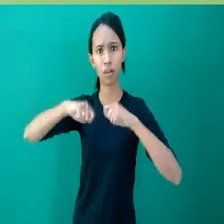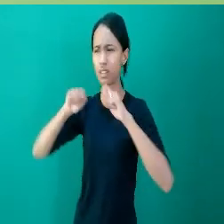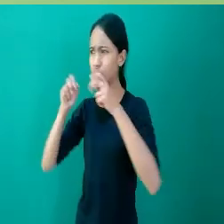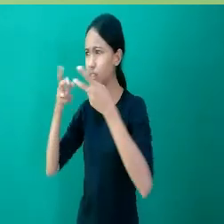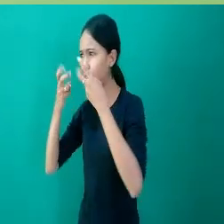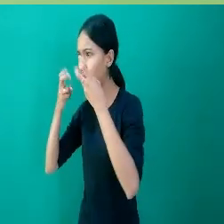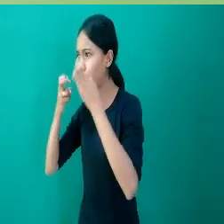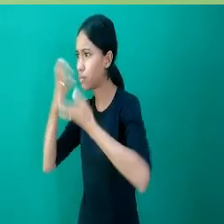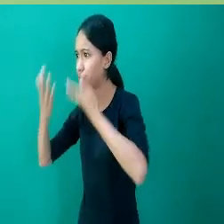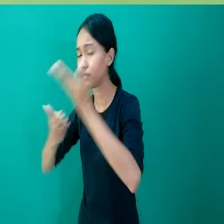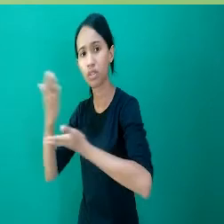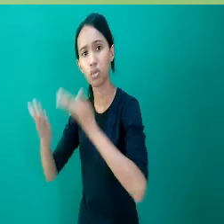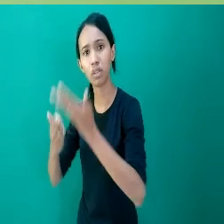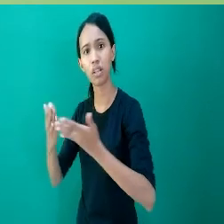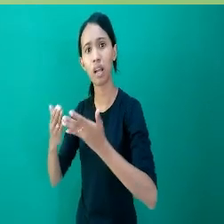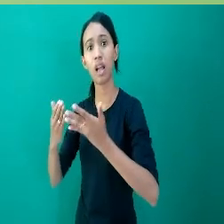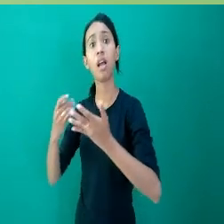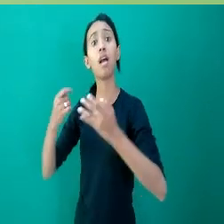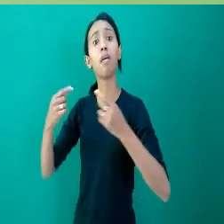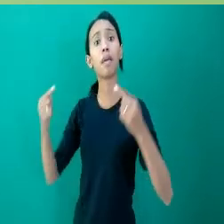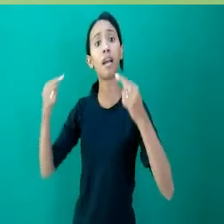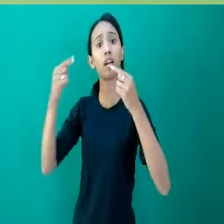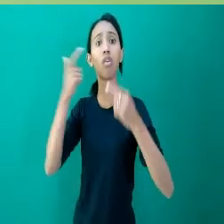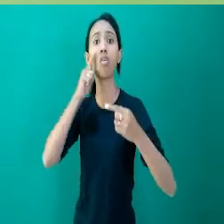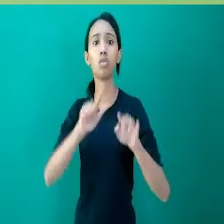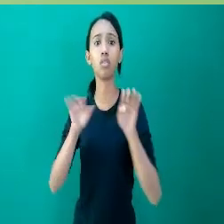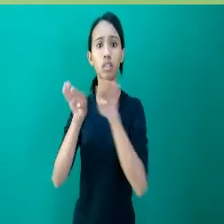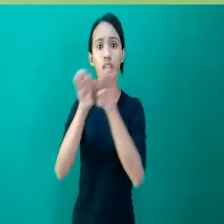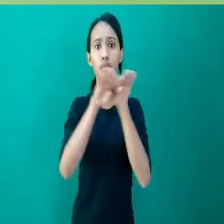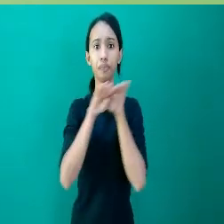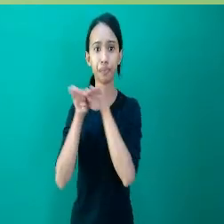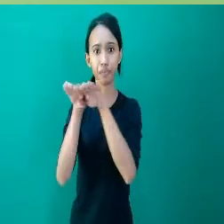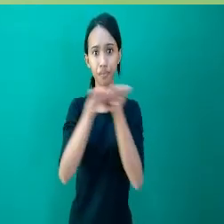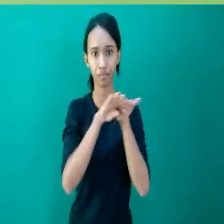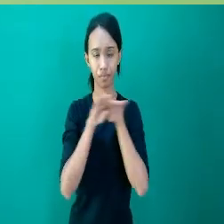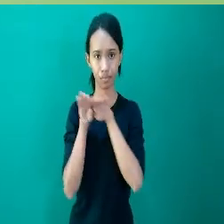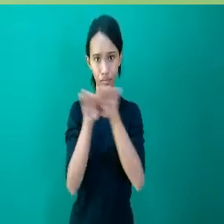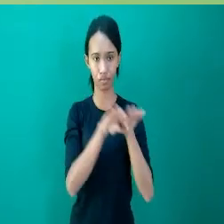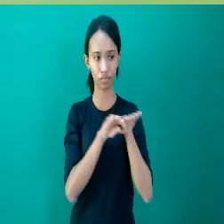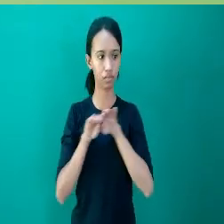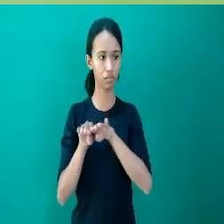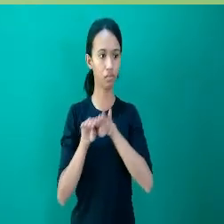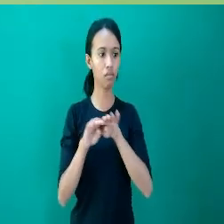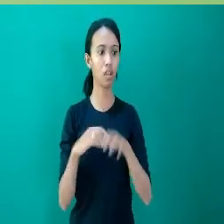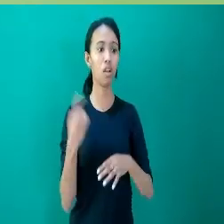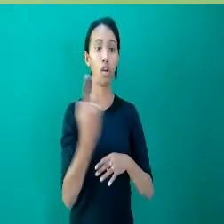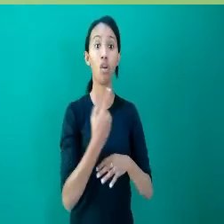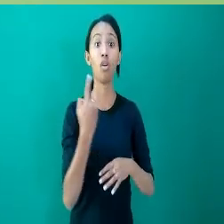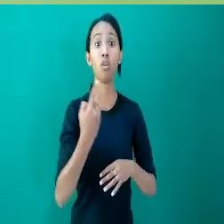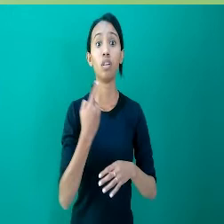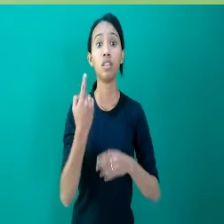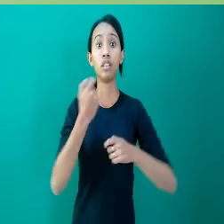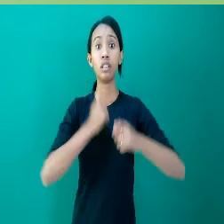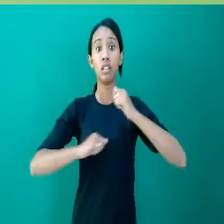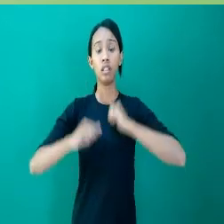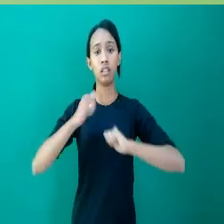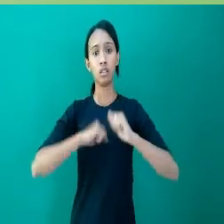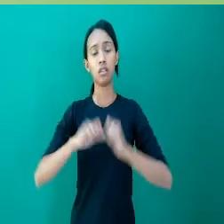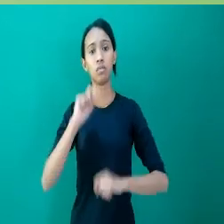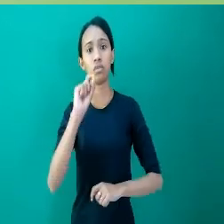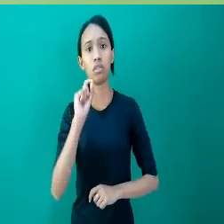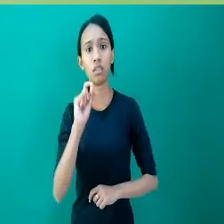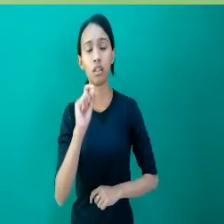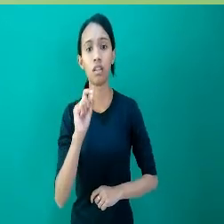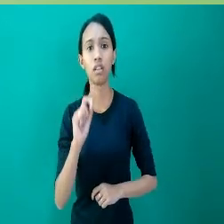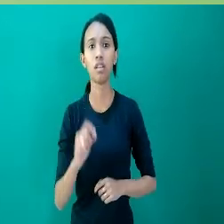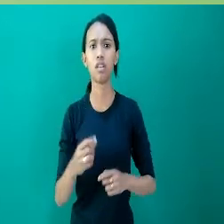isso, nós esperamos que um dia não seja preciso, Antônio Filho, internauta. Né? Que um dia não seja